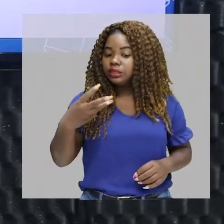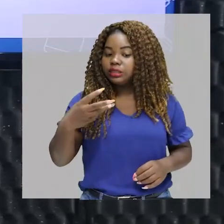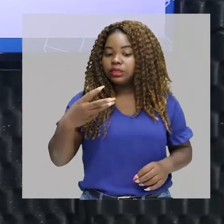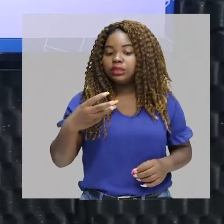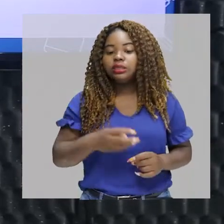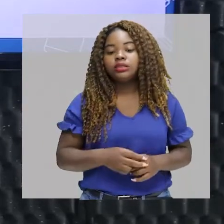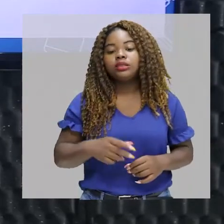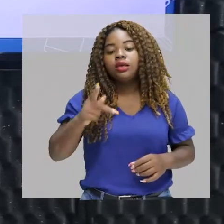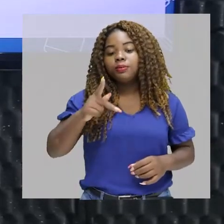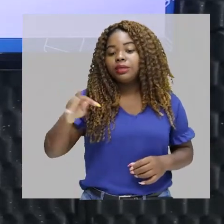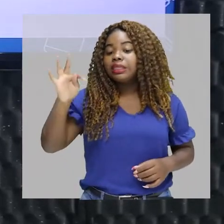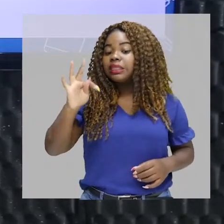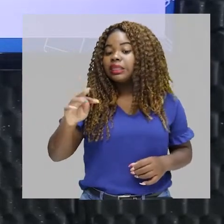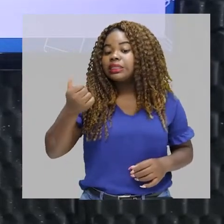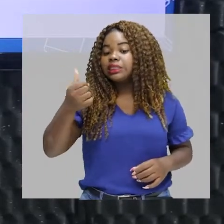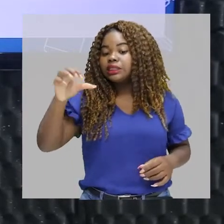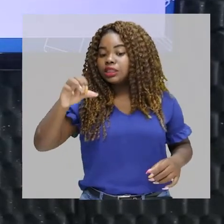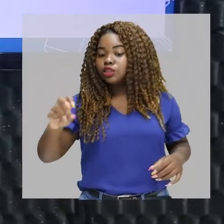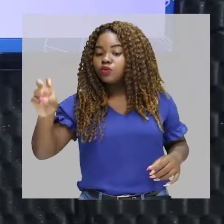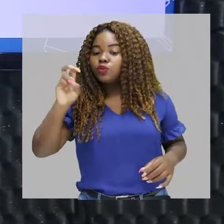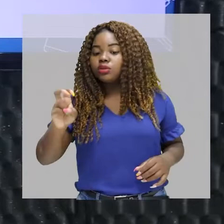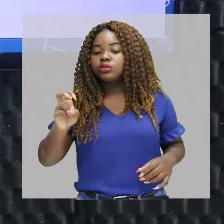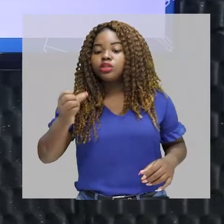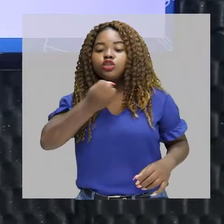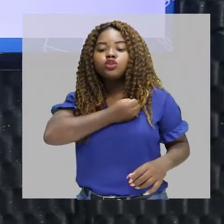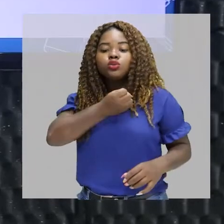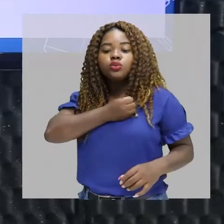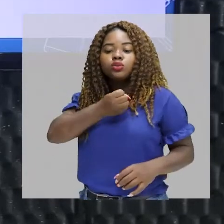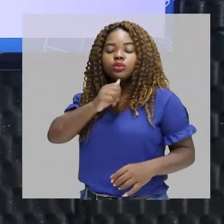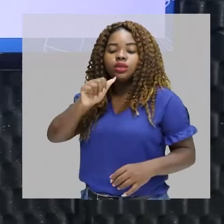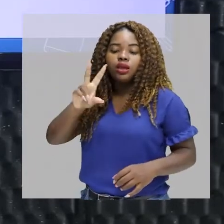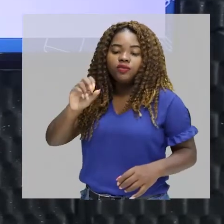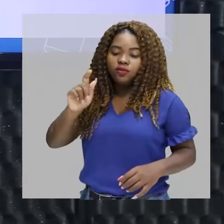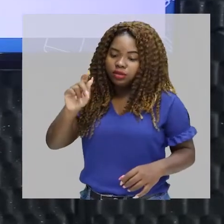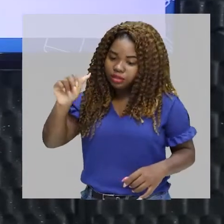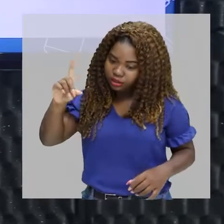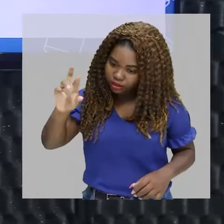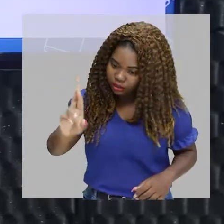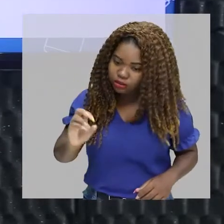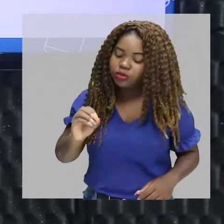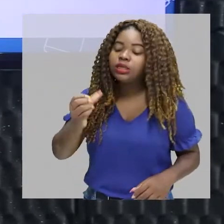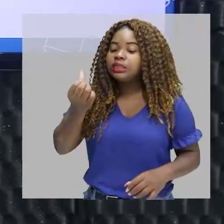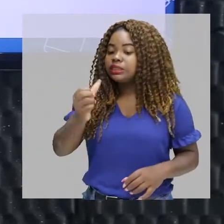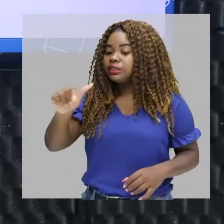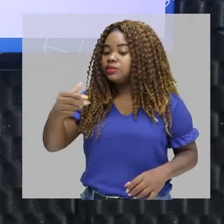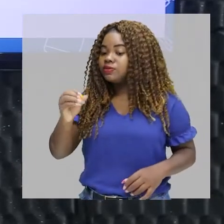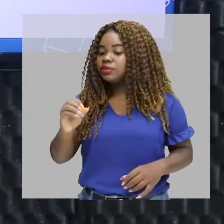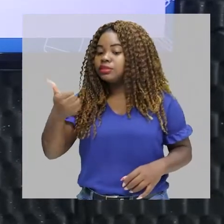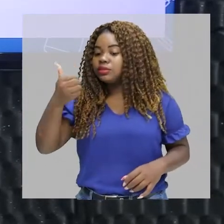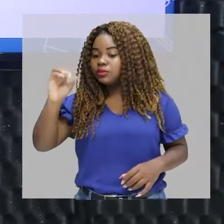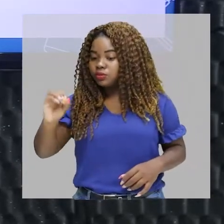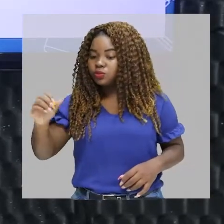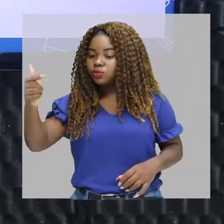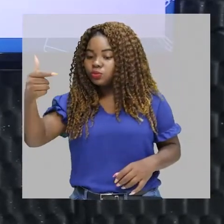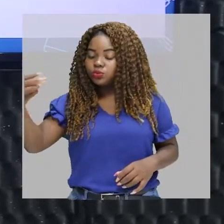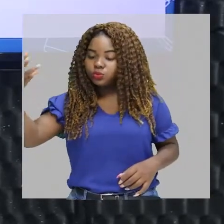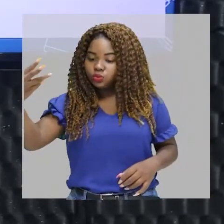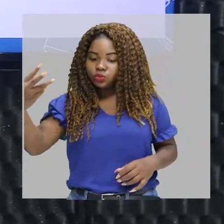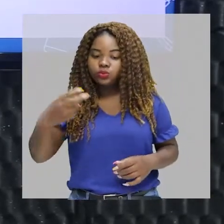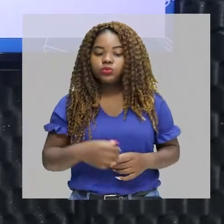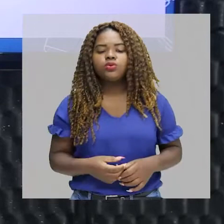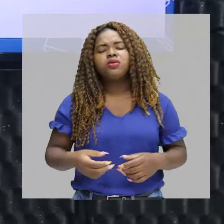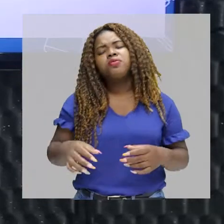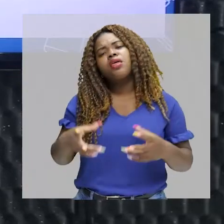platina, 195, e o número de Avogadro, 6 vezes 10 elevado a 23. Né? Fique